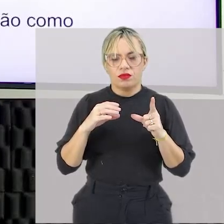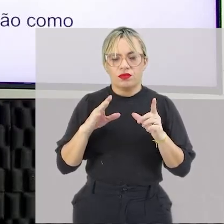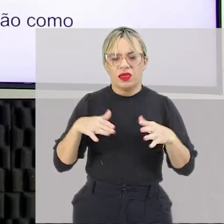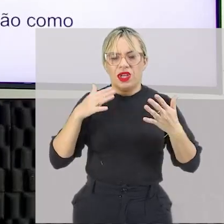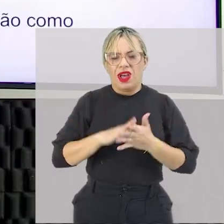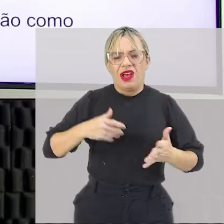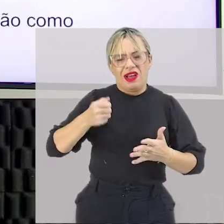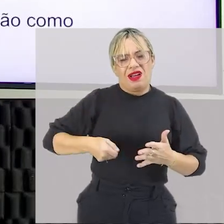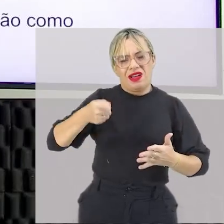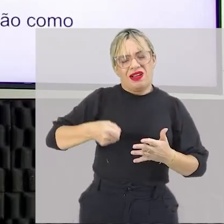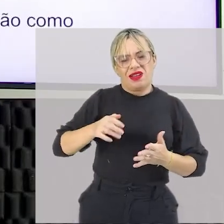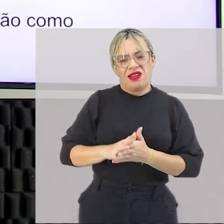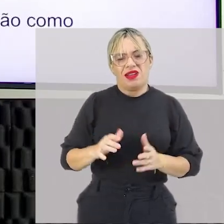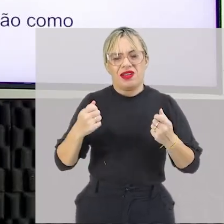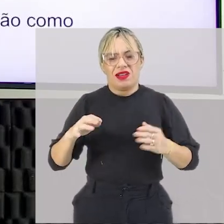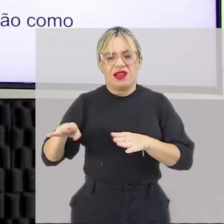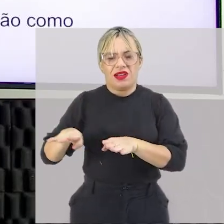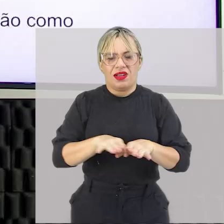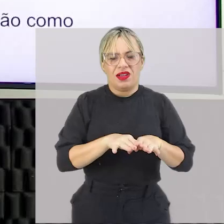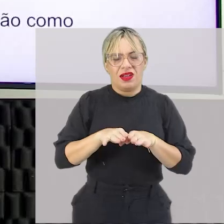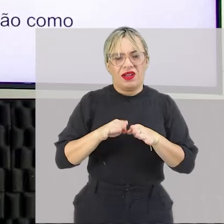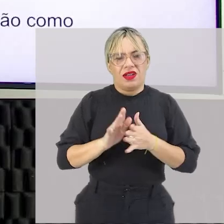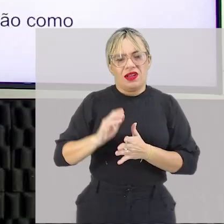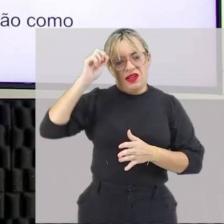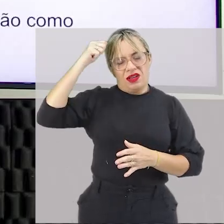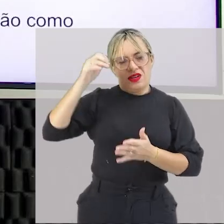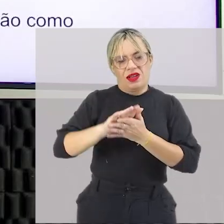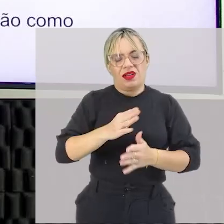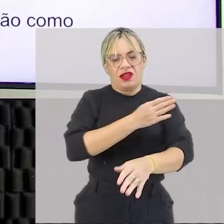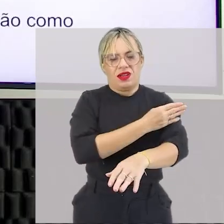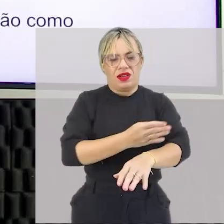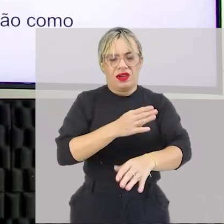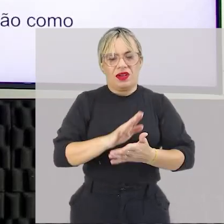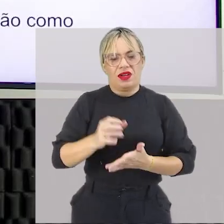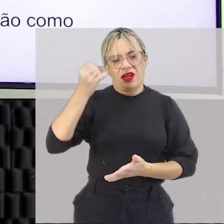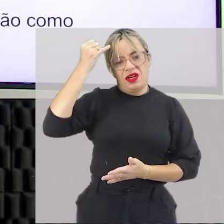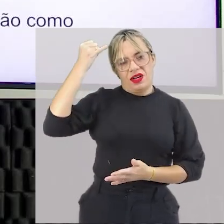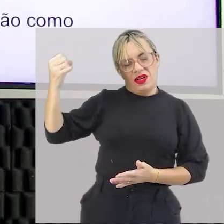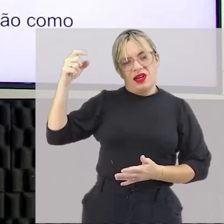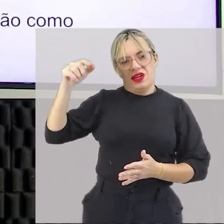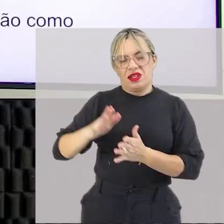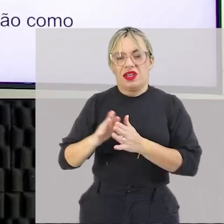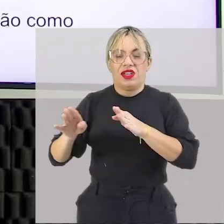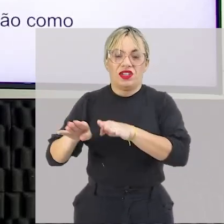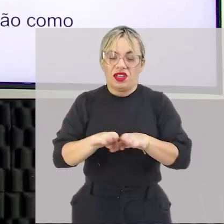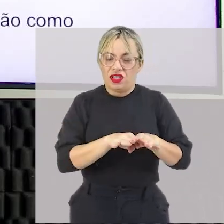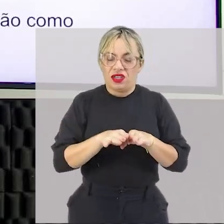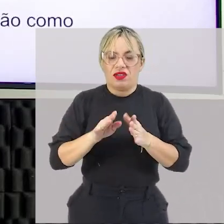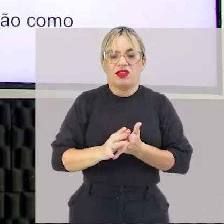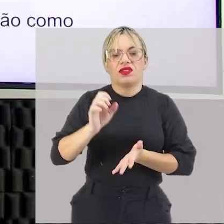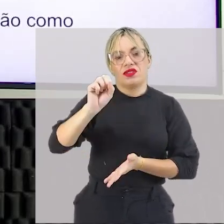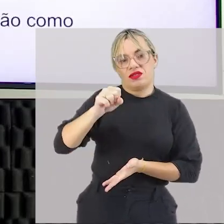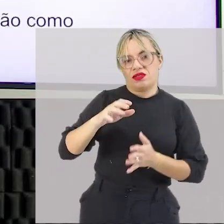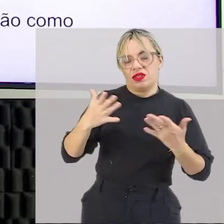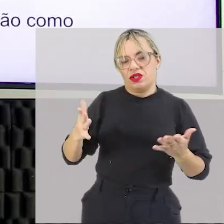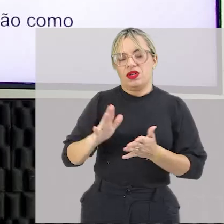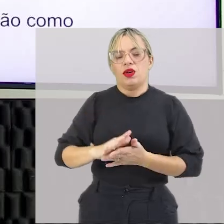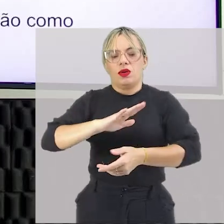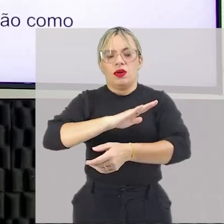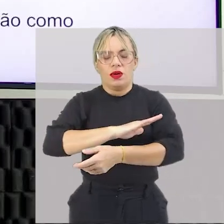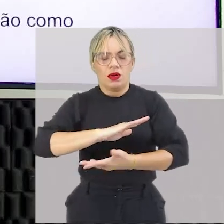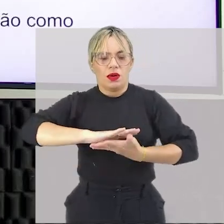eles não estão contestando a necessidade. Eles estão contestando a ideia de que é igual, porque não é. Porque o preconceito